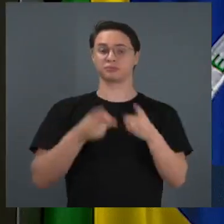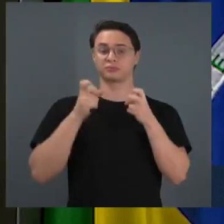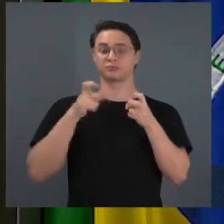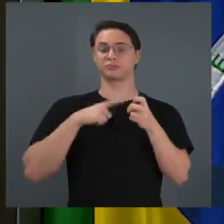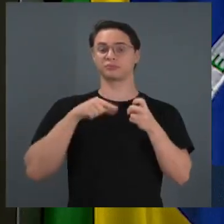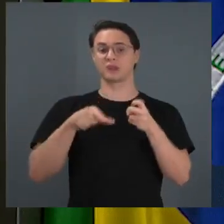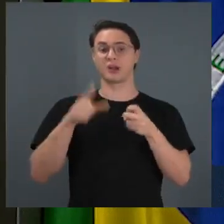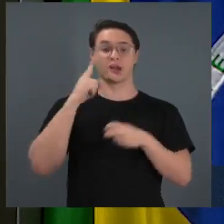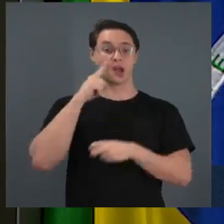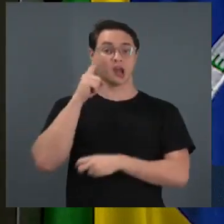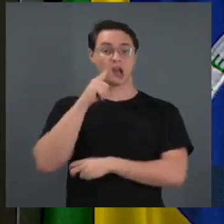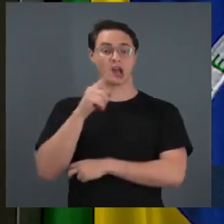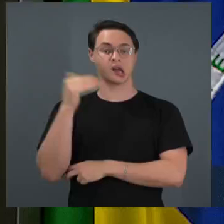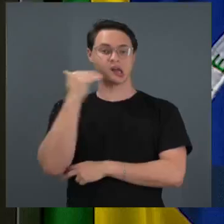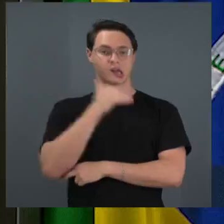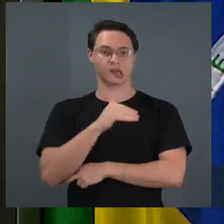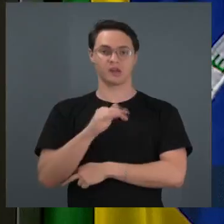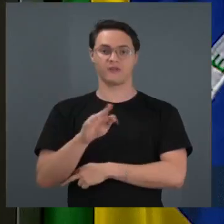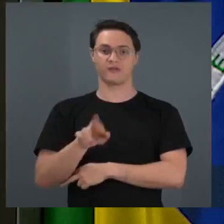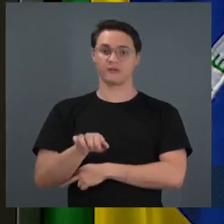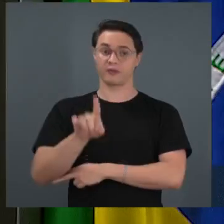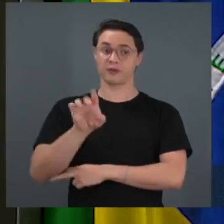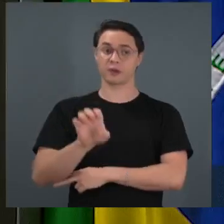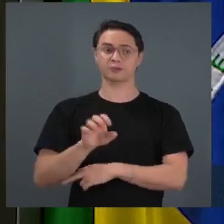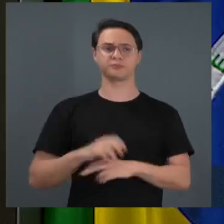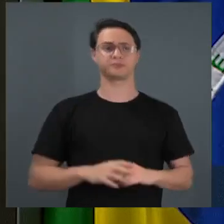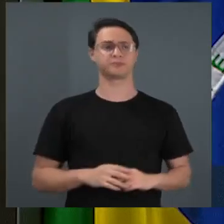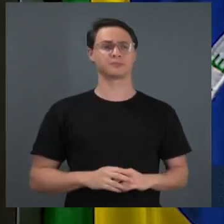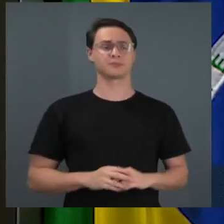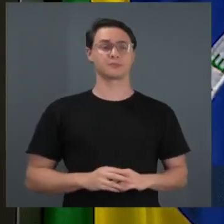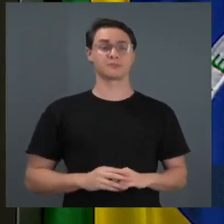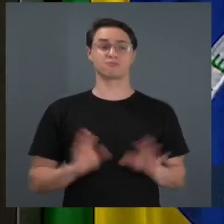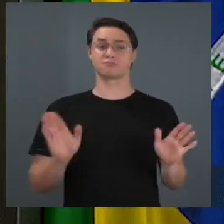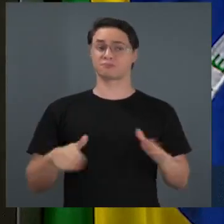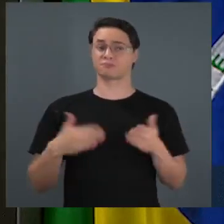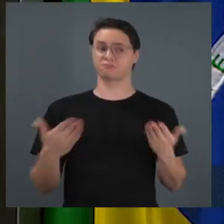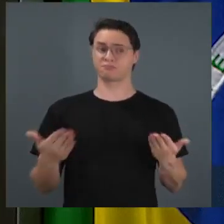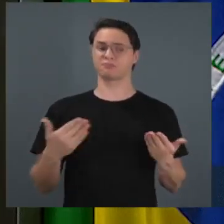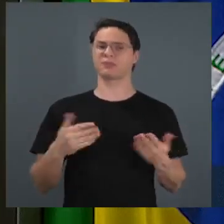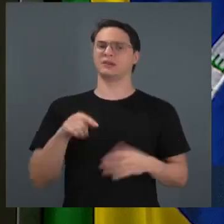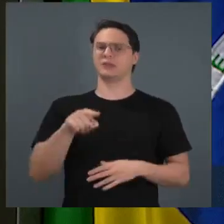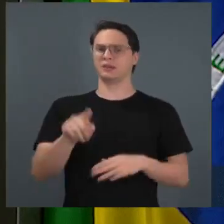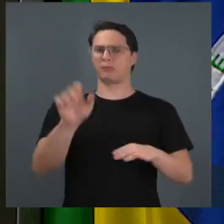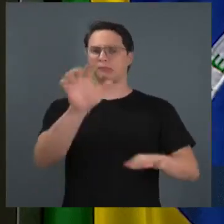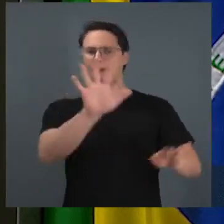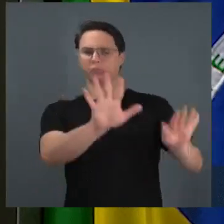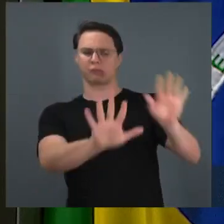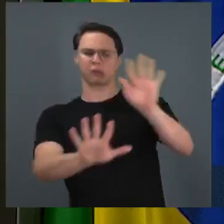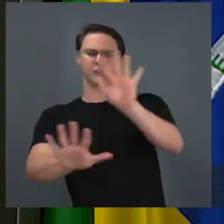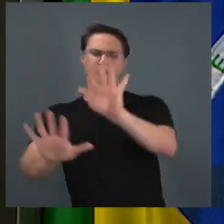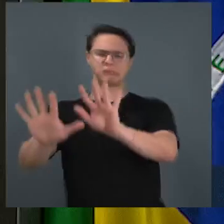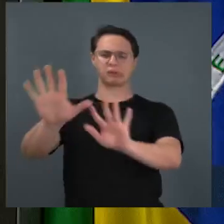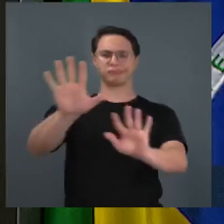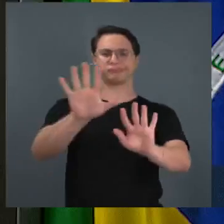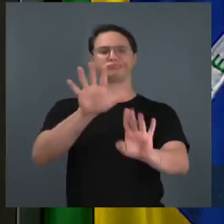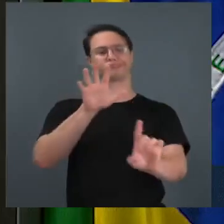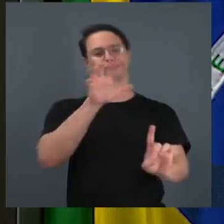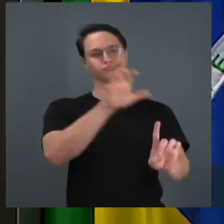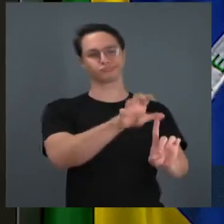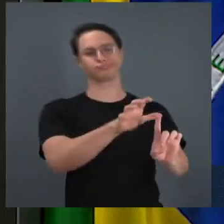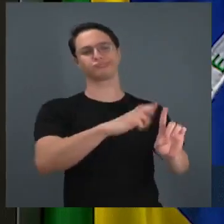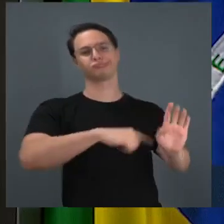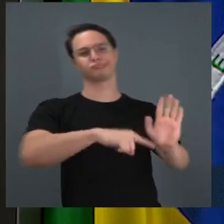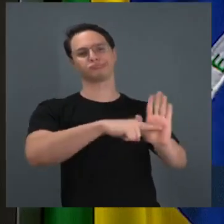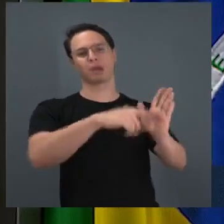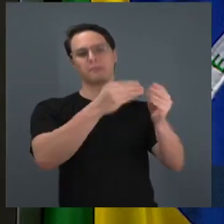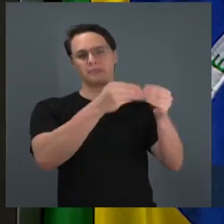as fraudes. Essa manobra silenciosa prejudica os trabalhadores e